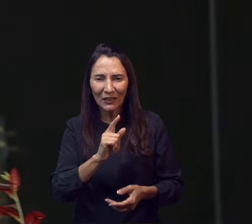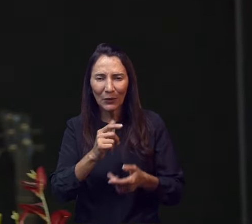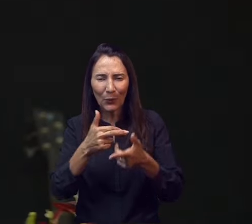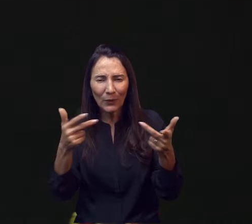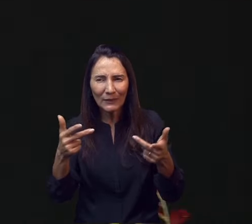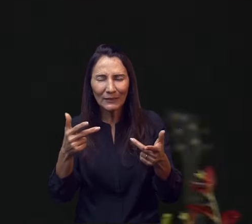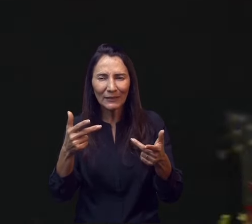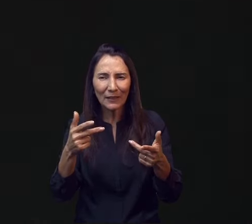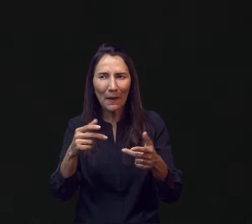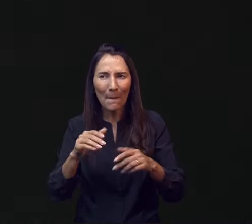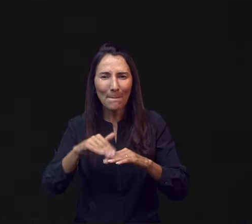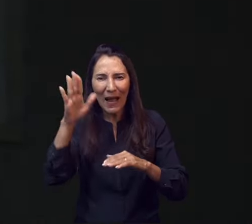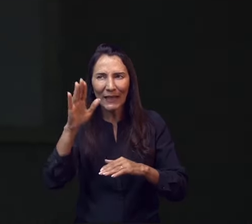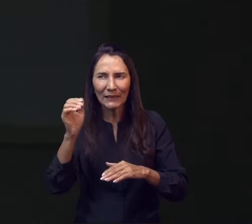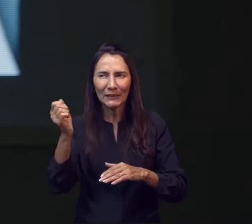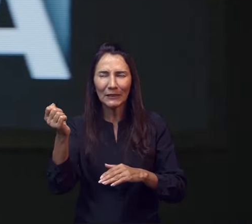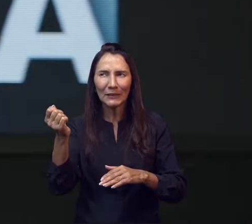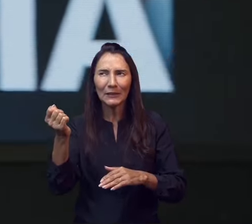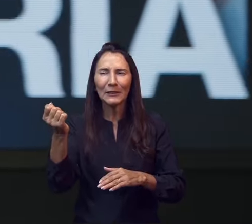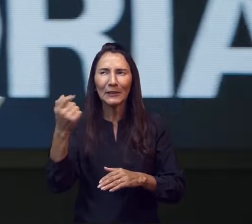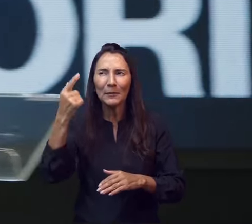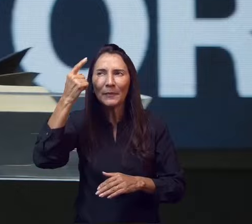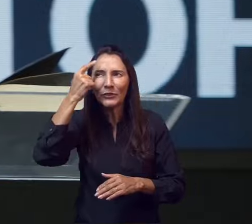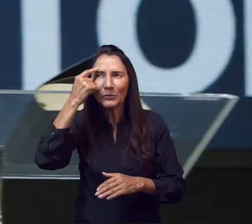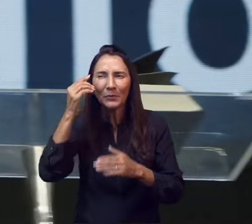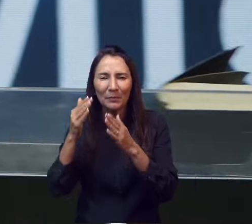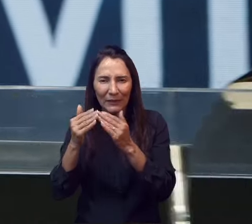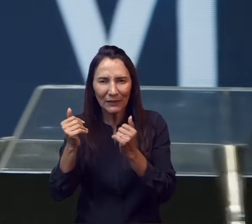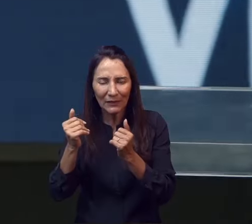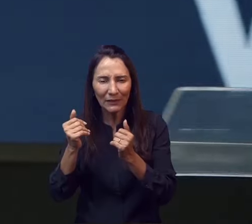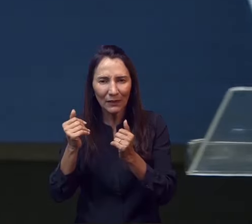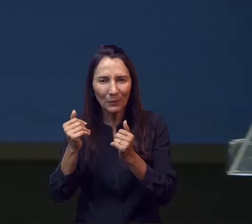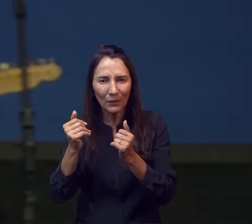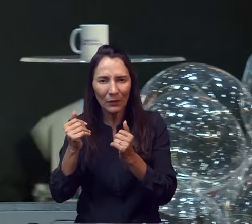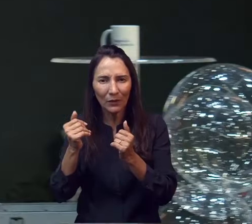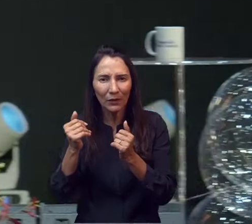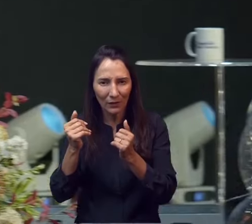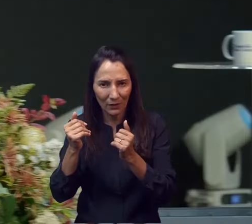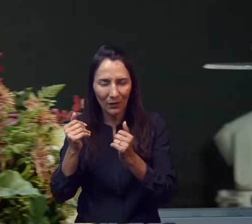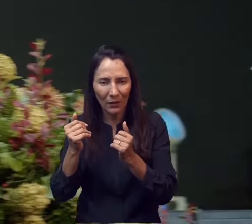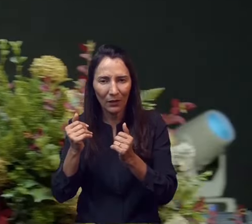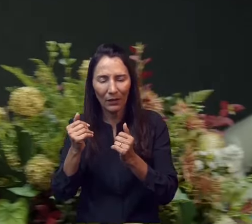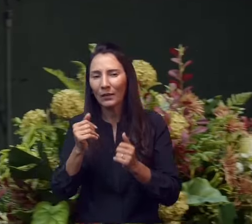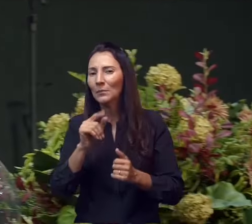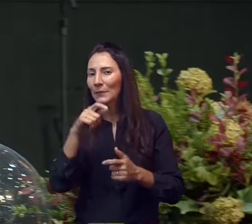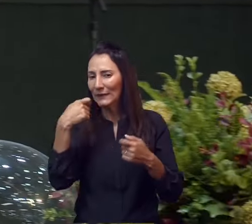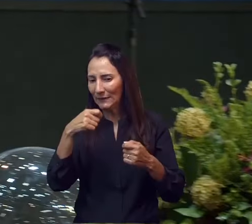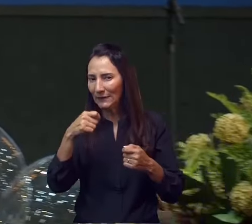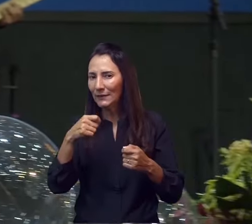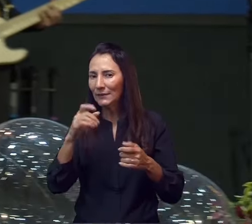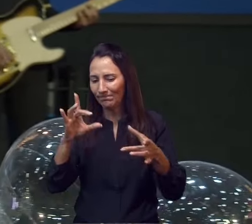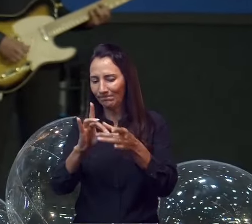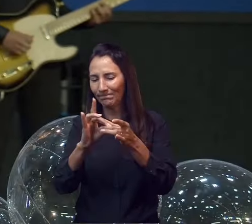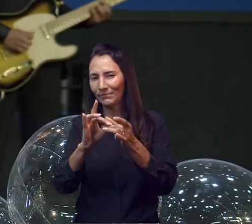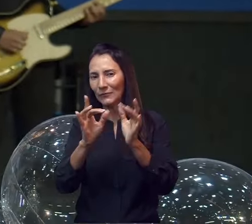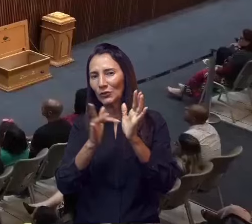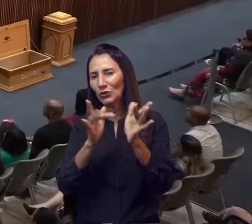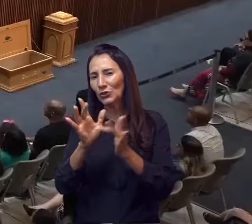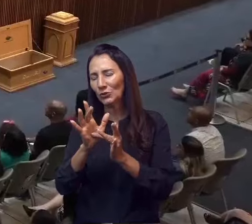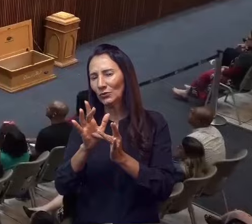a condição segundo o poder que nós opera tem que ser através de Cristo para quê a ele